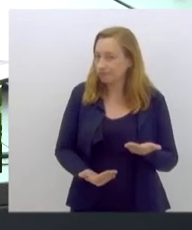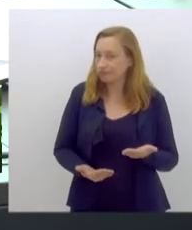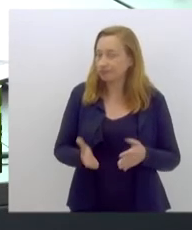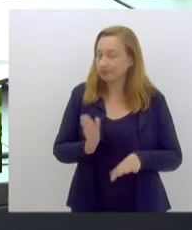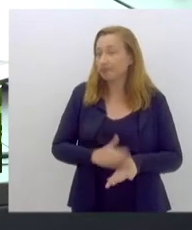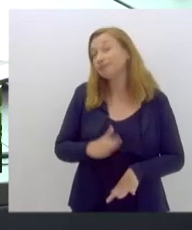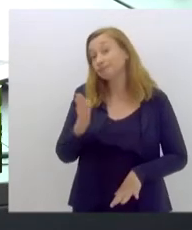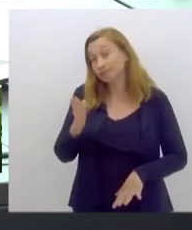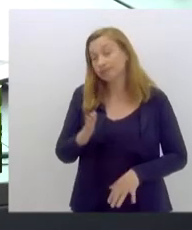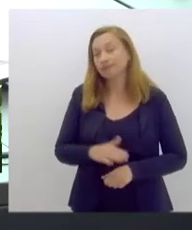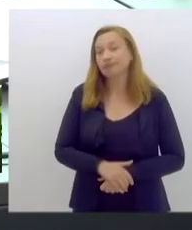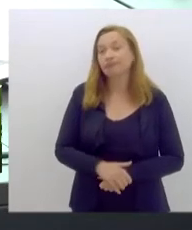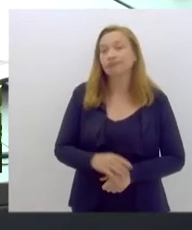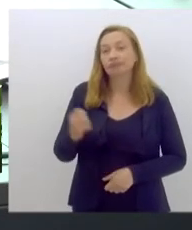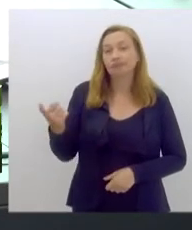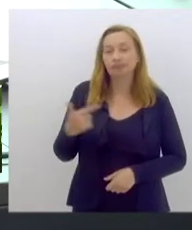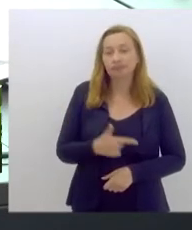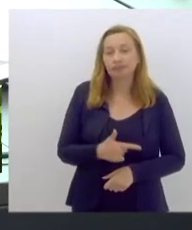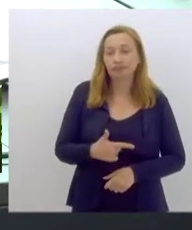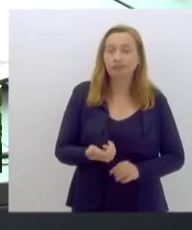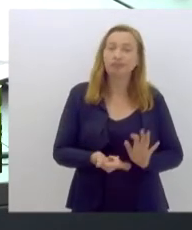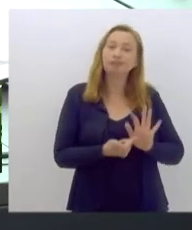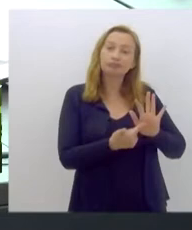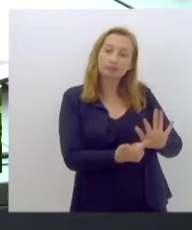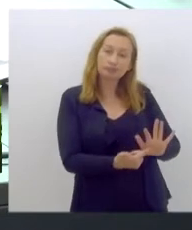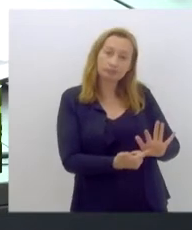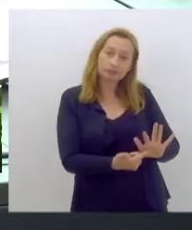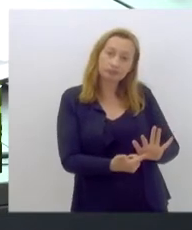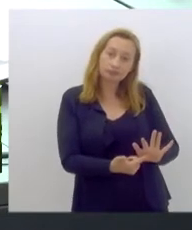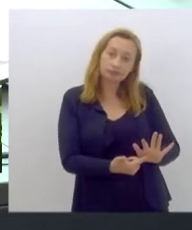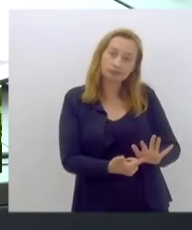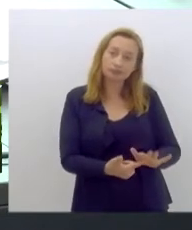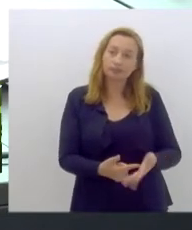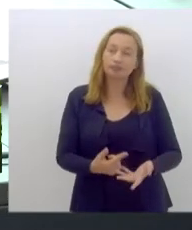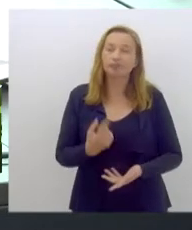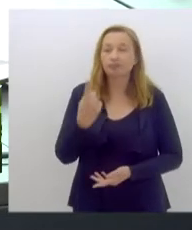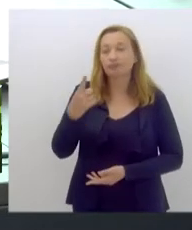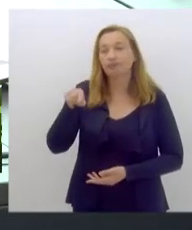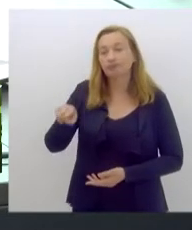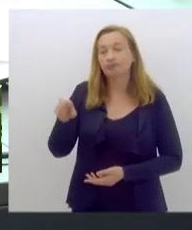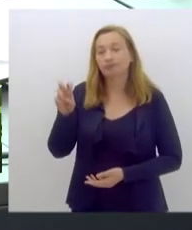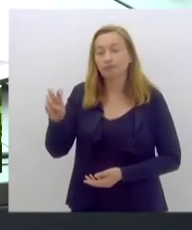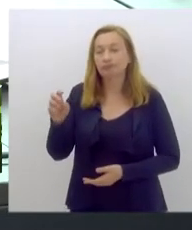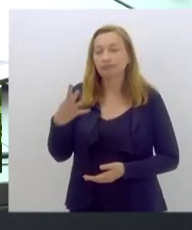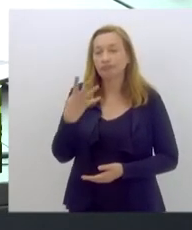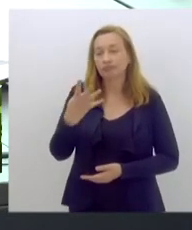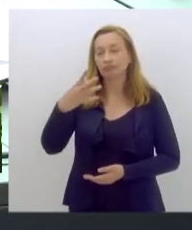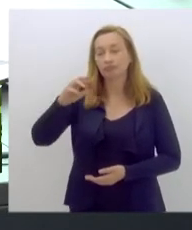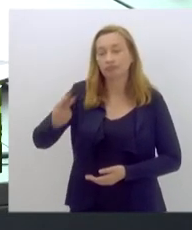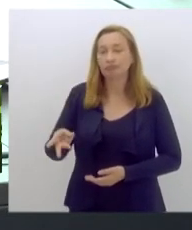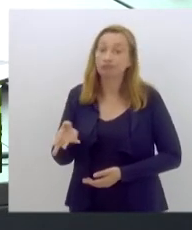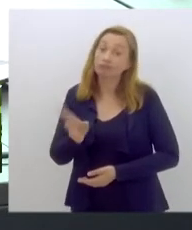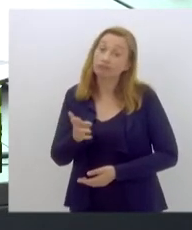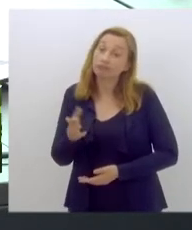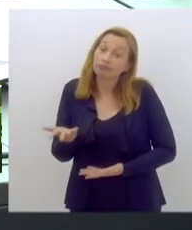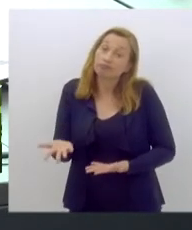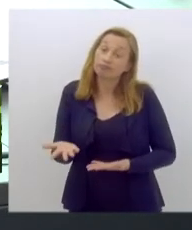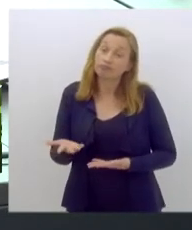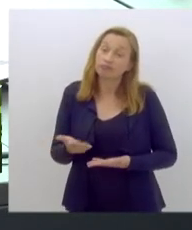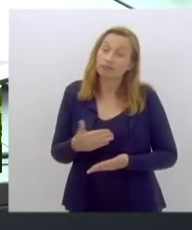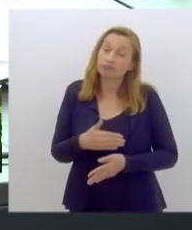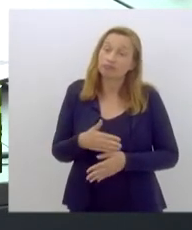maior do que ali lançada, como algo entre 1,5 a 4 bilhões de reais. Eu sei qual que é